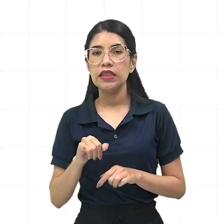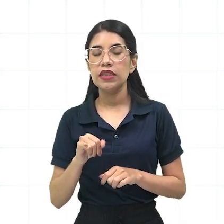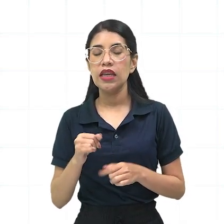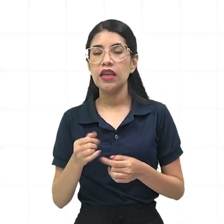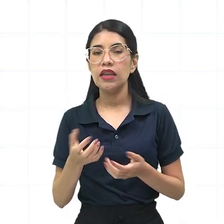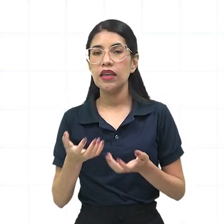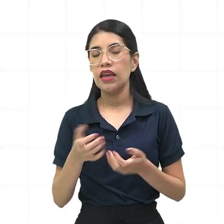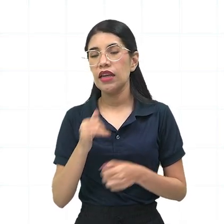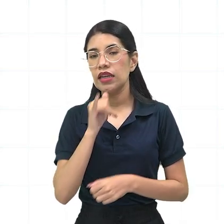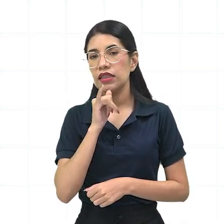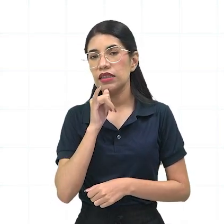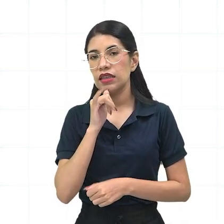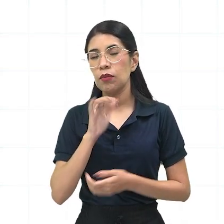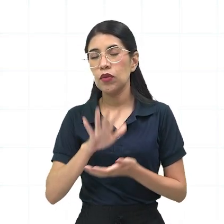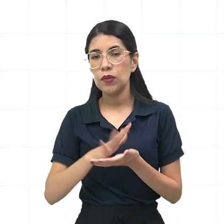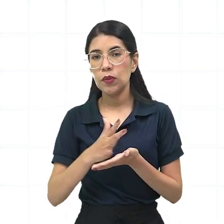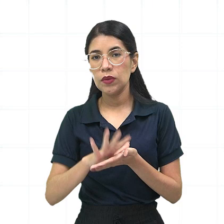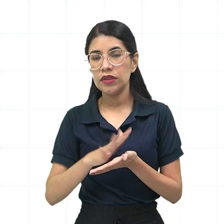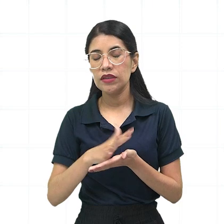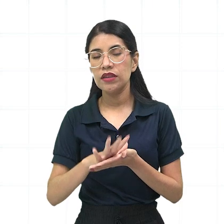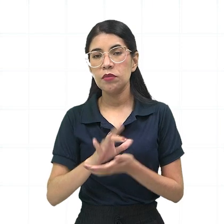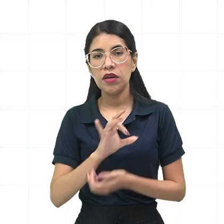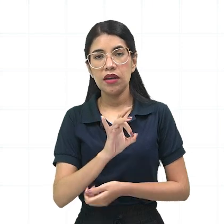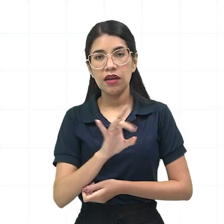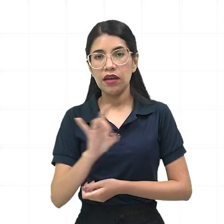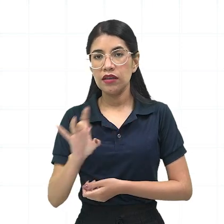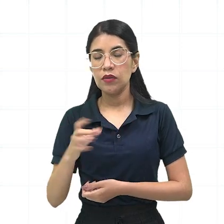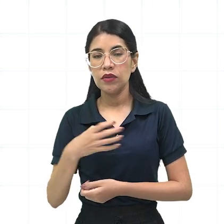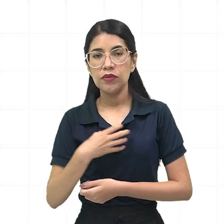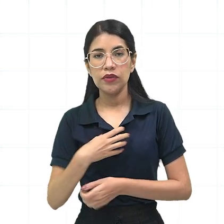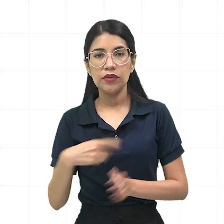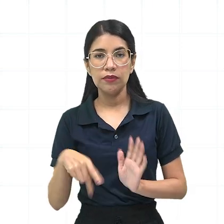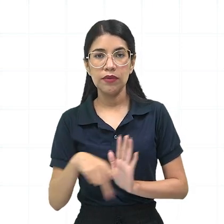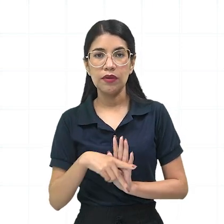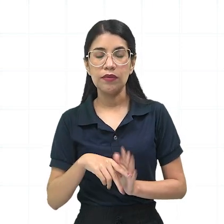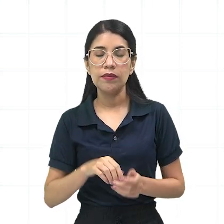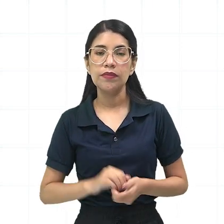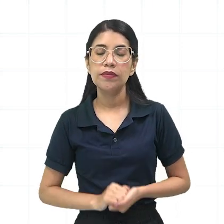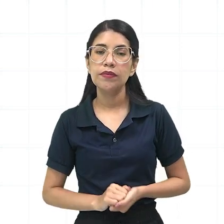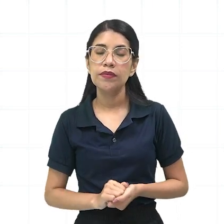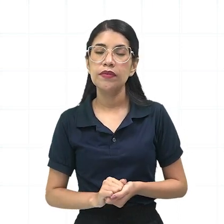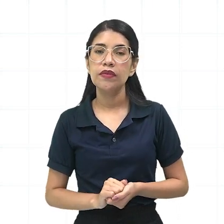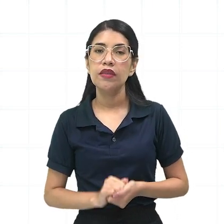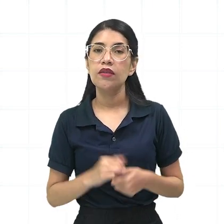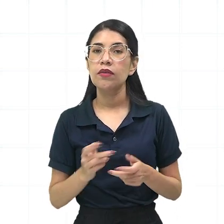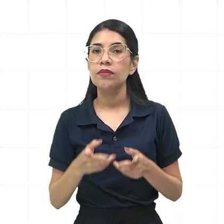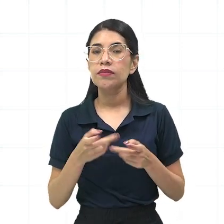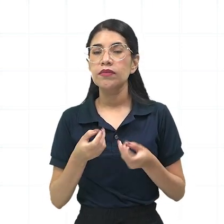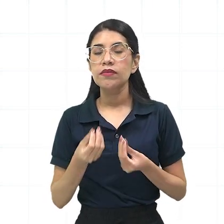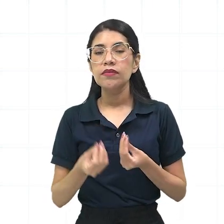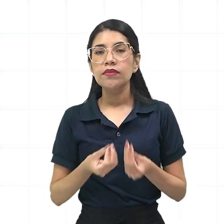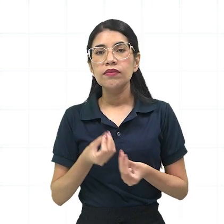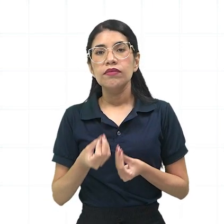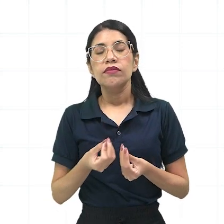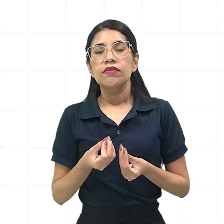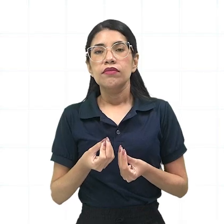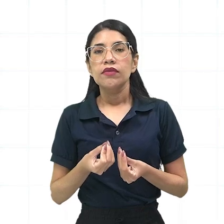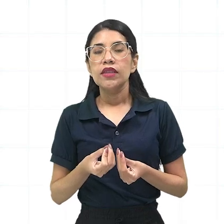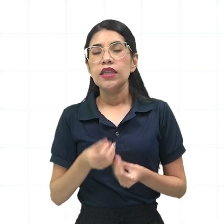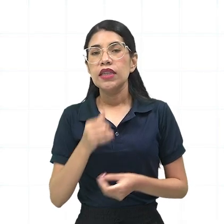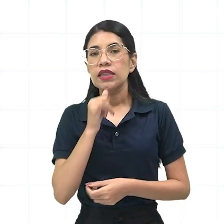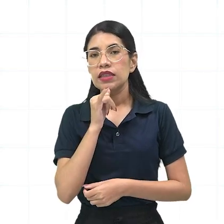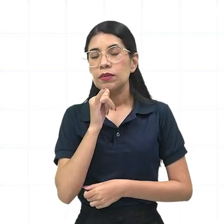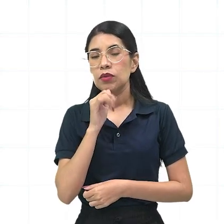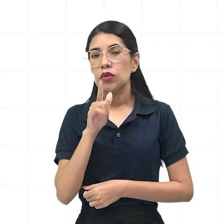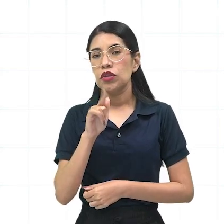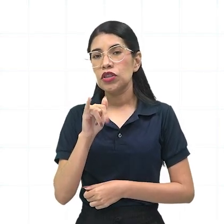um samba, por exemplo. Cada um vai tocar do seu jeito, não é mesmo? Então, a gente consegue perceber isso até mesmo quando o Gilberto